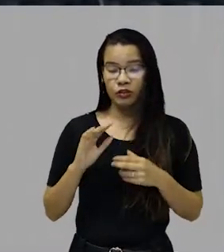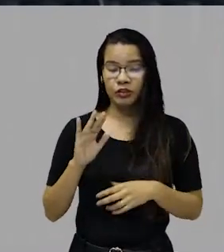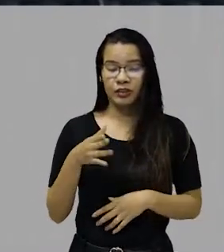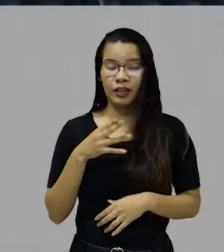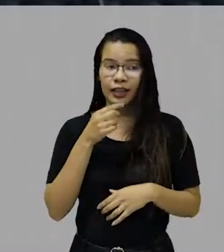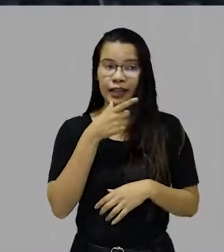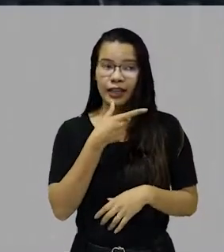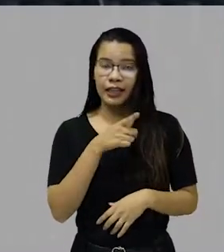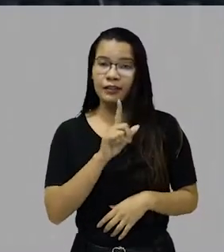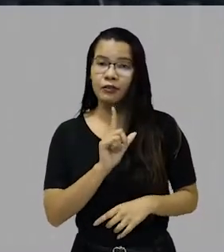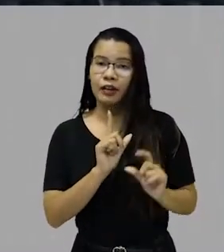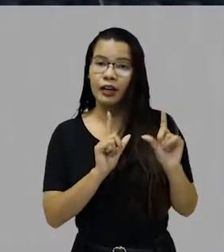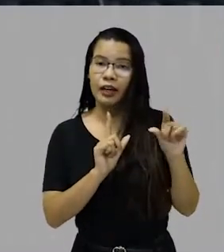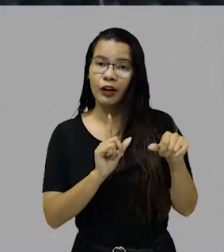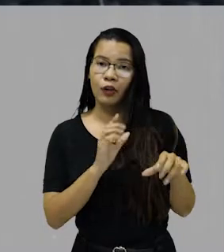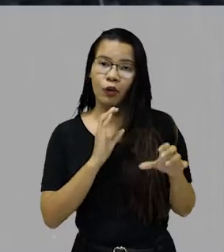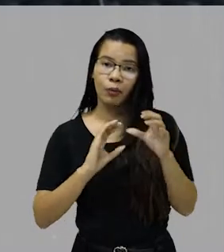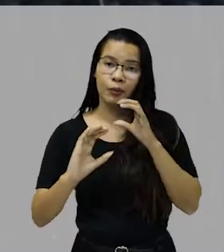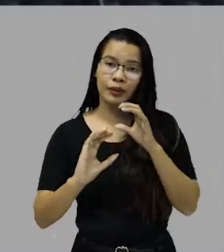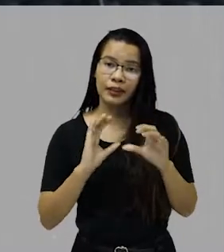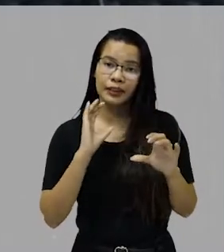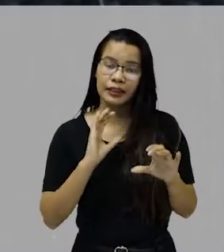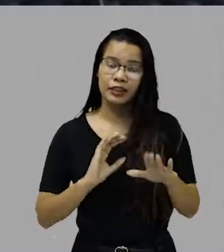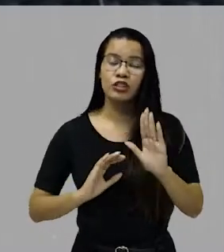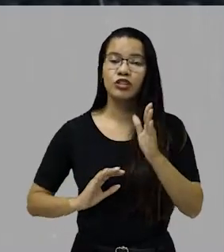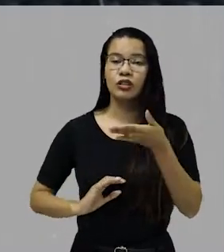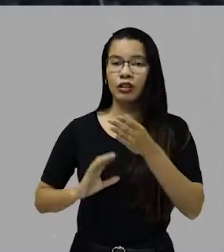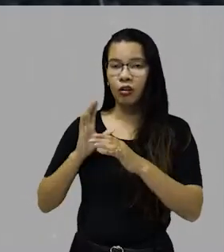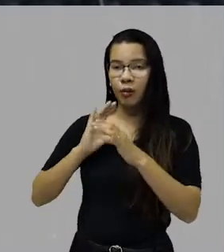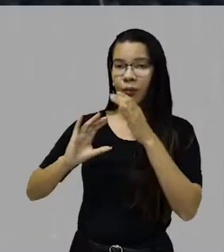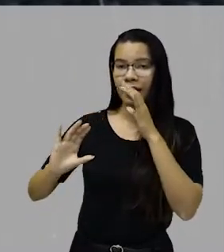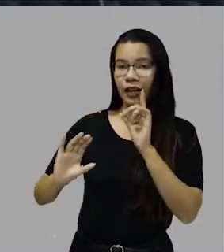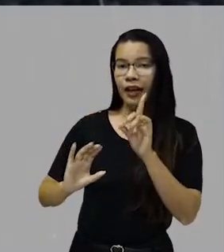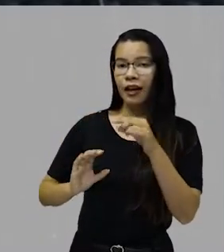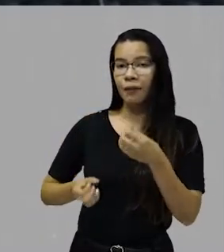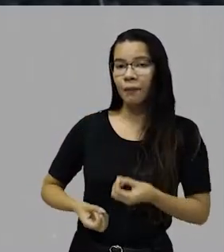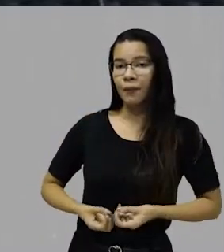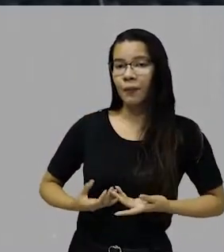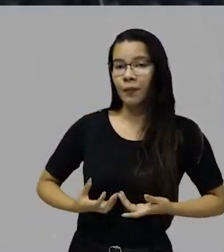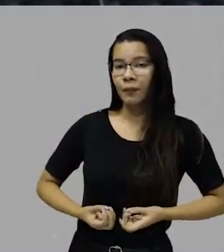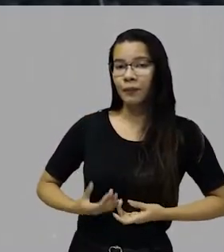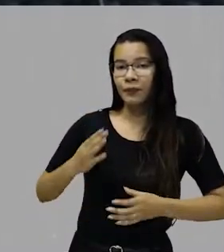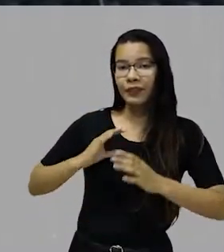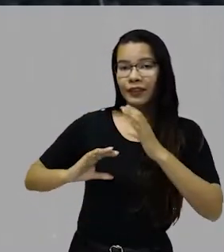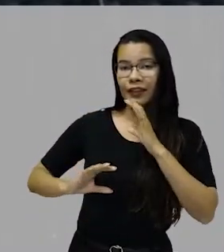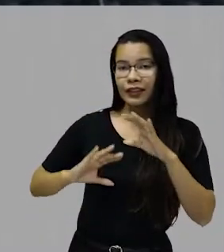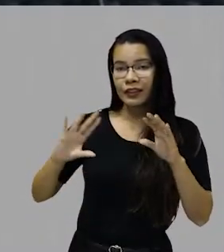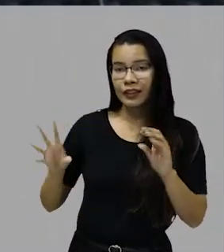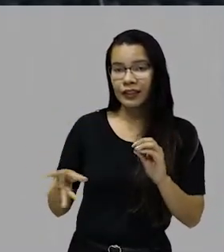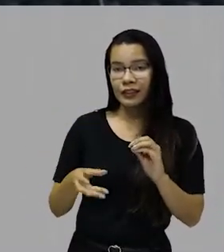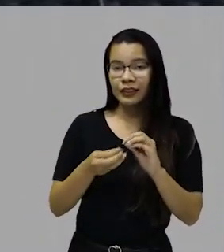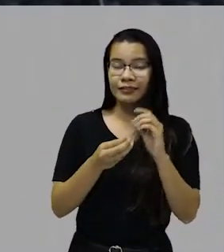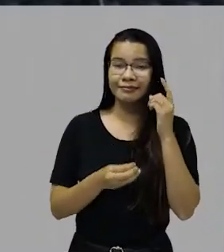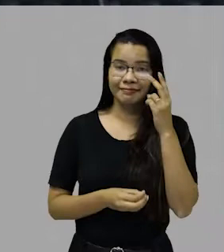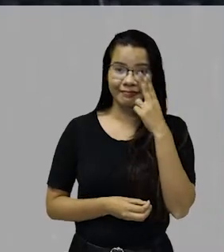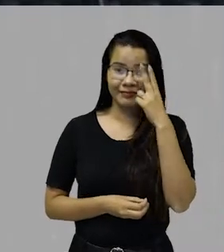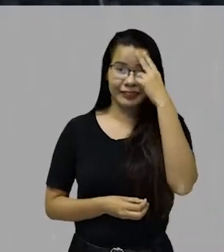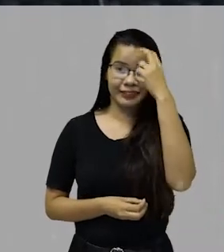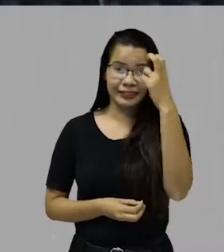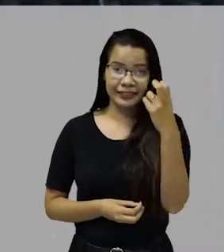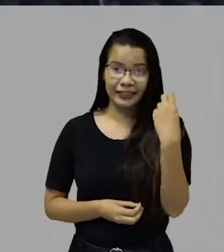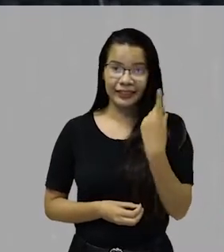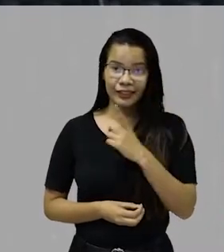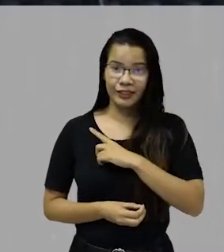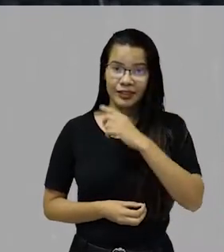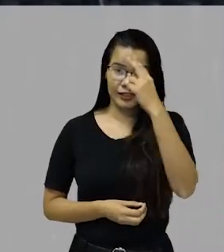é comunicar e a finalidade da comunicação é essa produção dentro da inteligência, né? Da